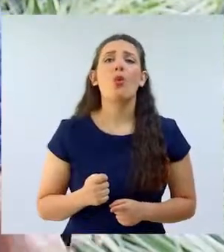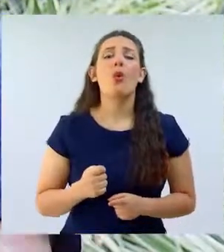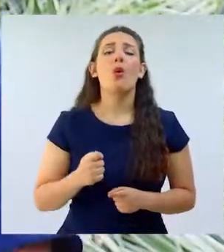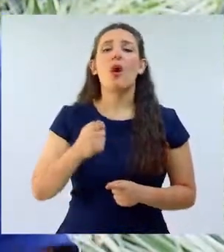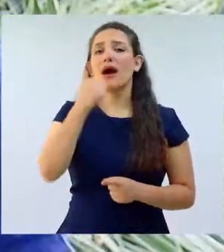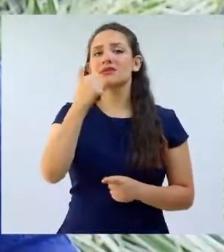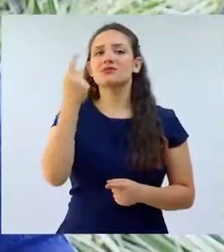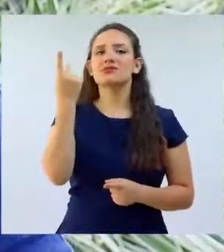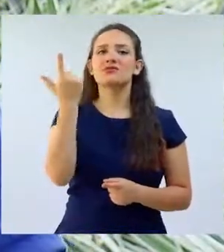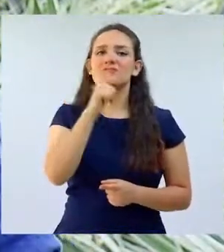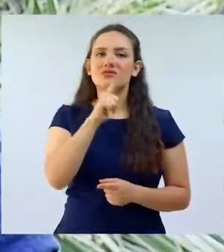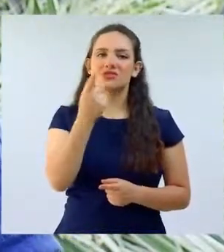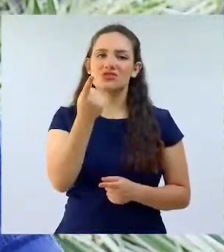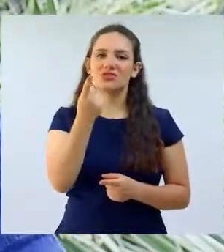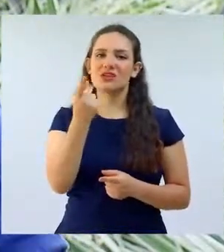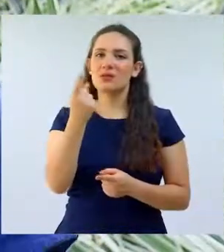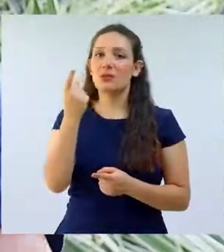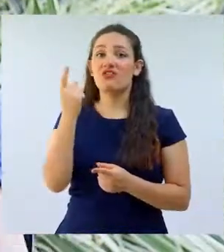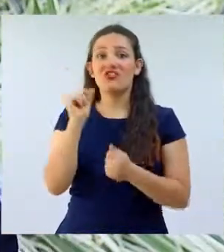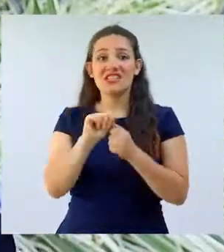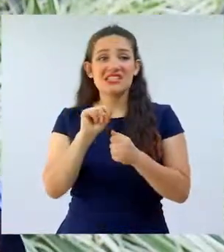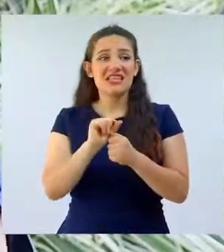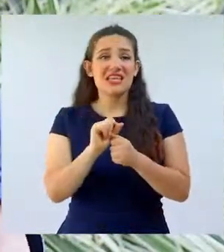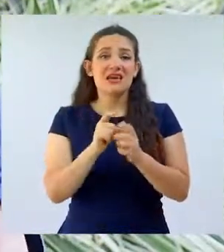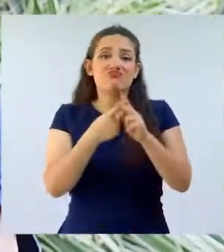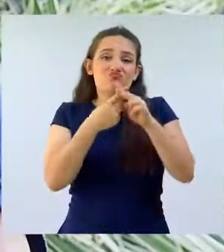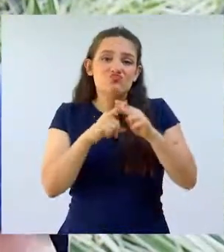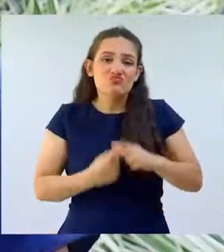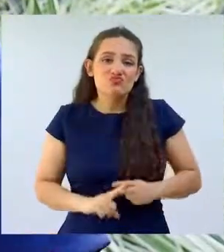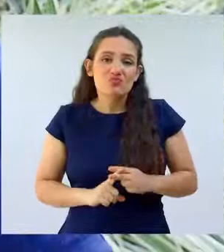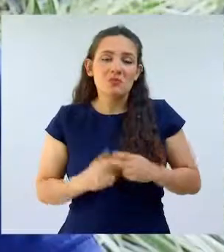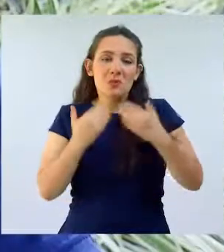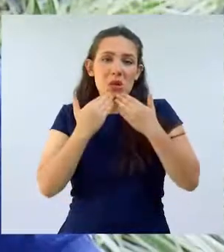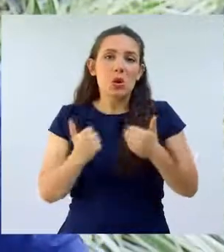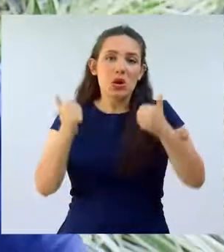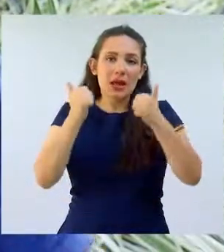poder fazer a restauração dela. E aí